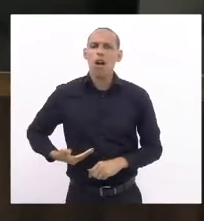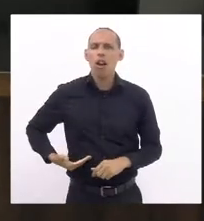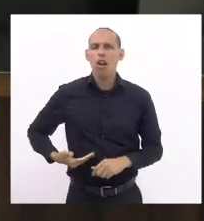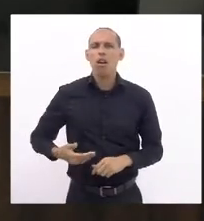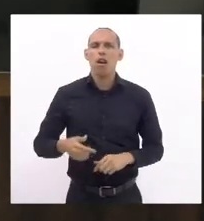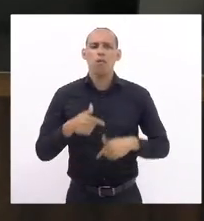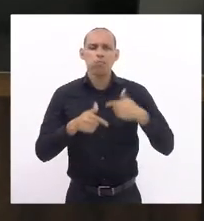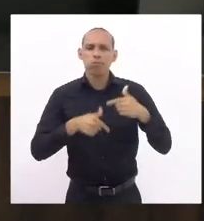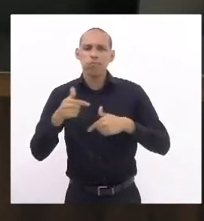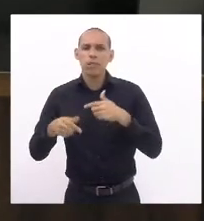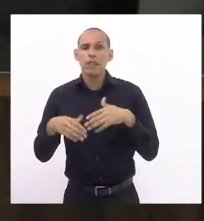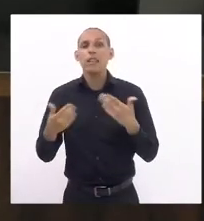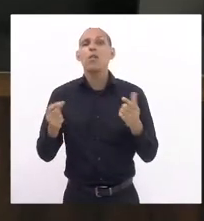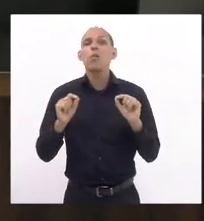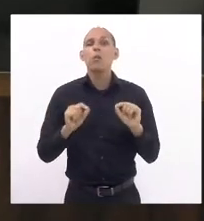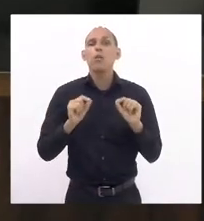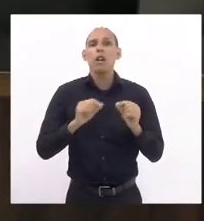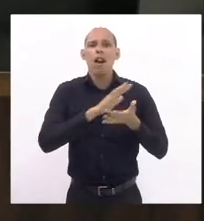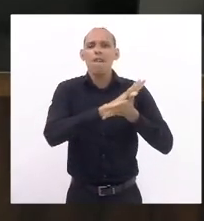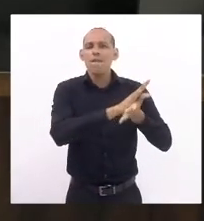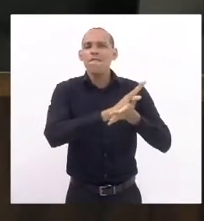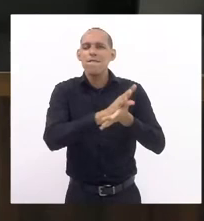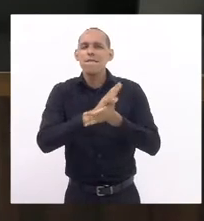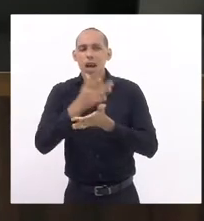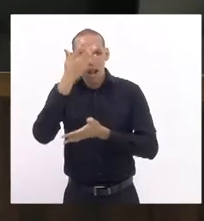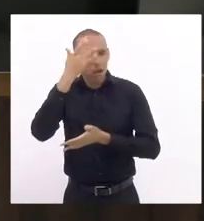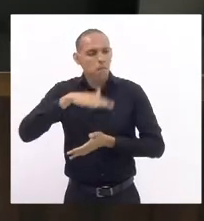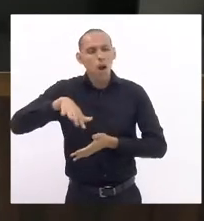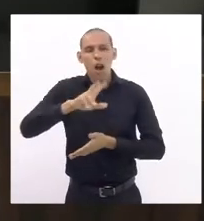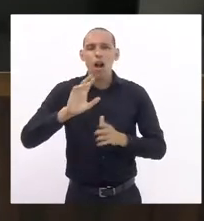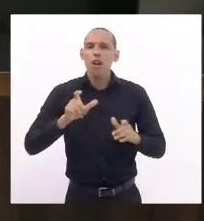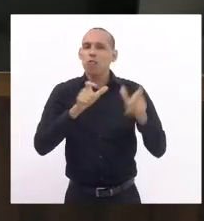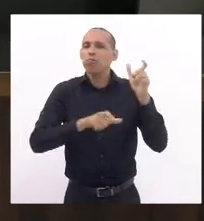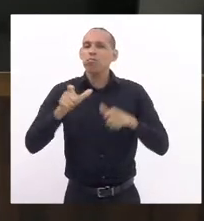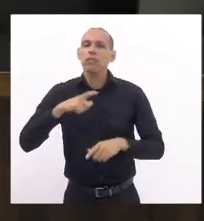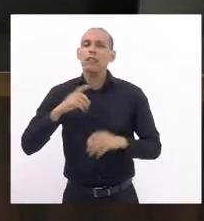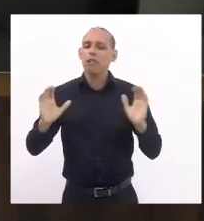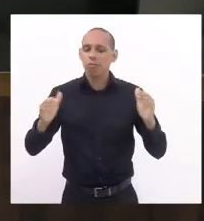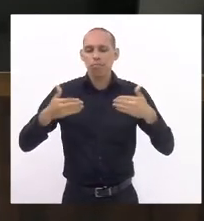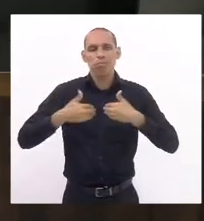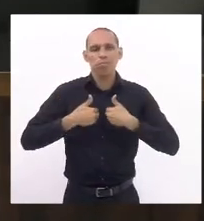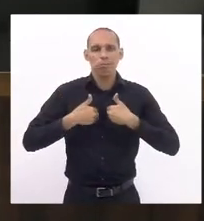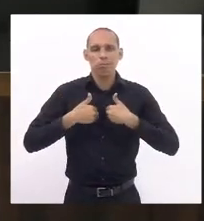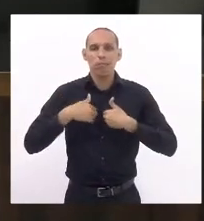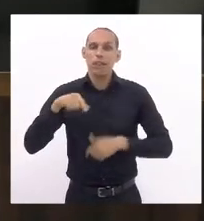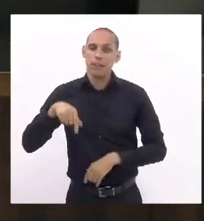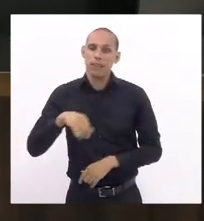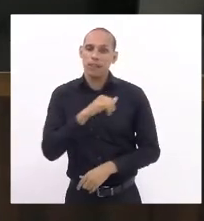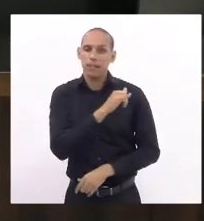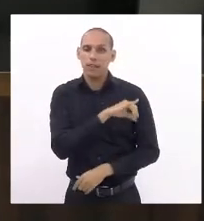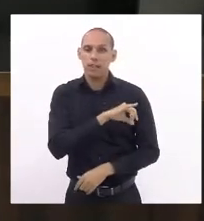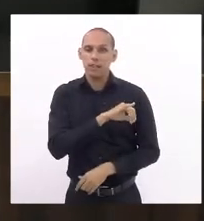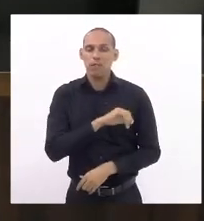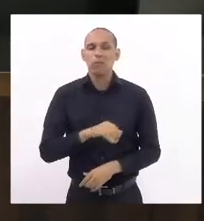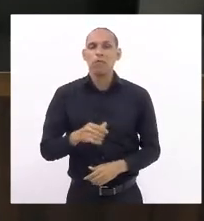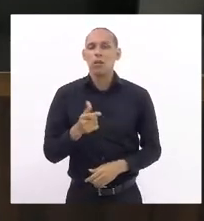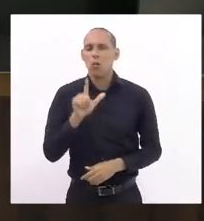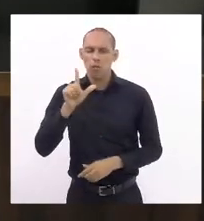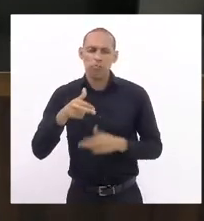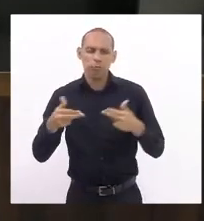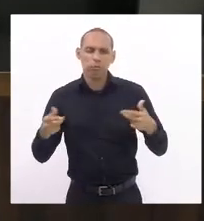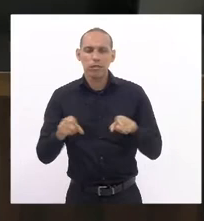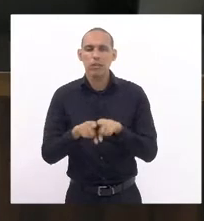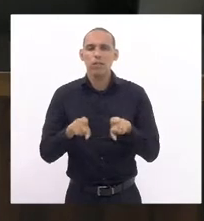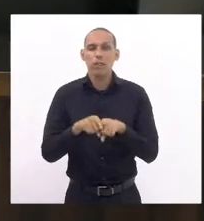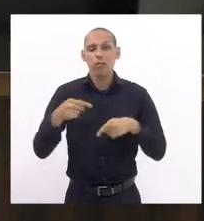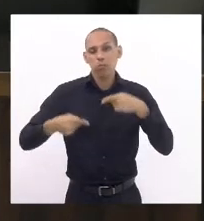discriminem as pessoas com transtorno de espectro autista, no âmbito do Estado do Rio de Janeiro e da outras providências. Em discussão. Na